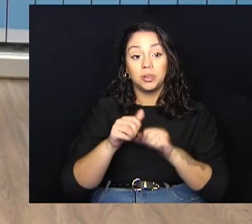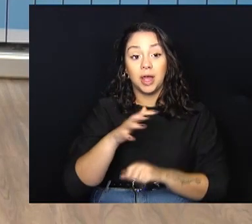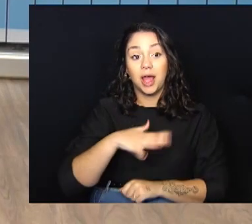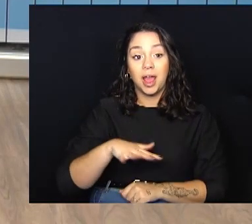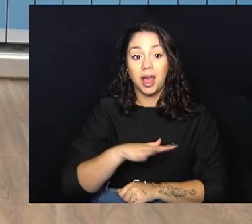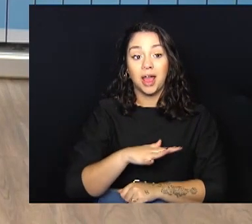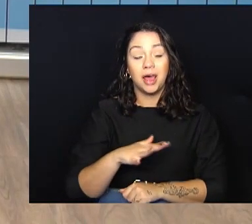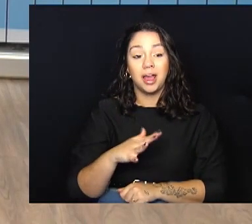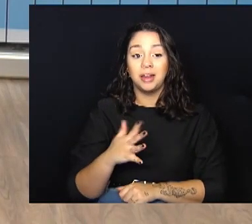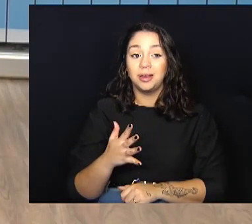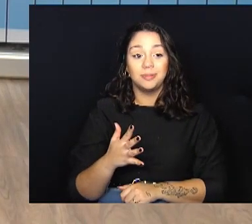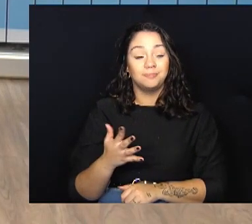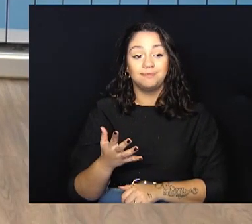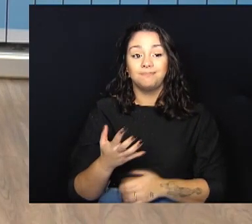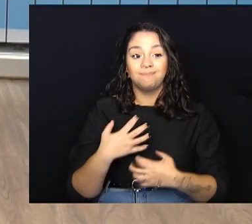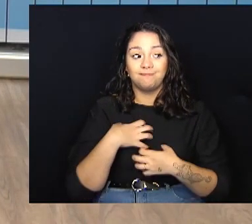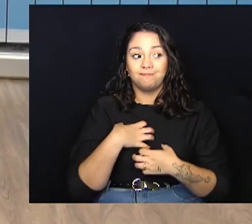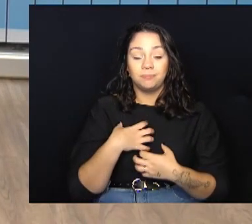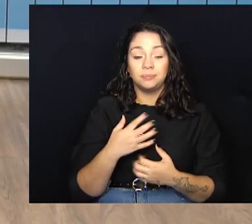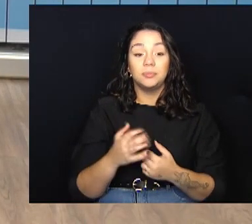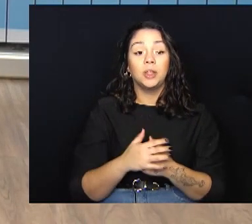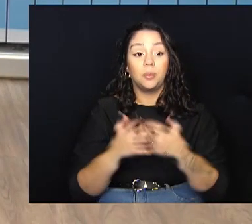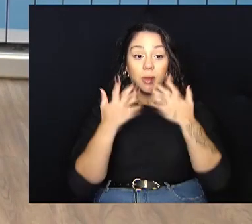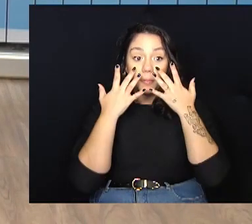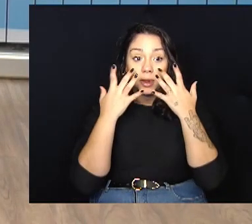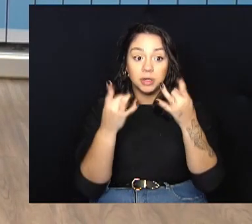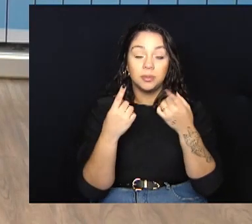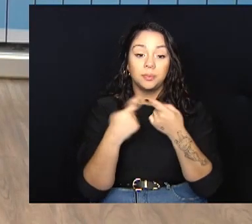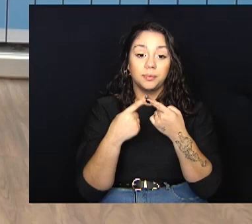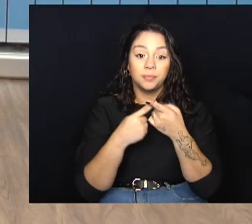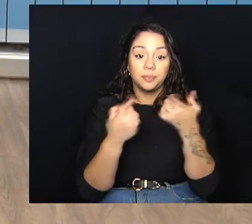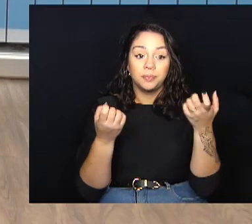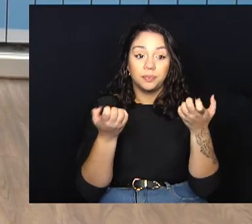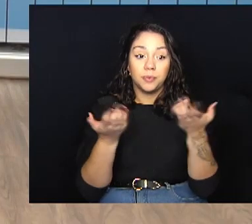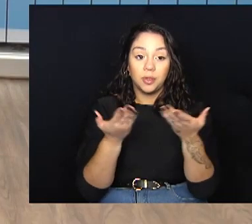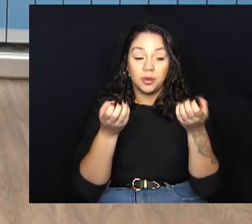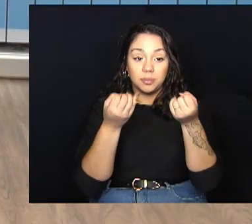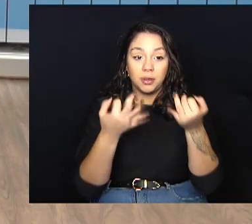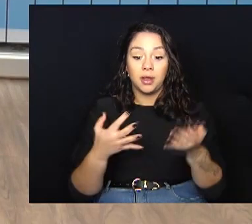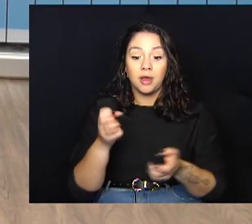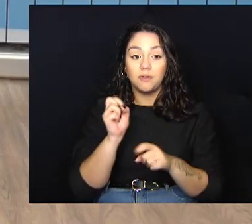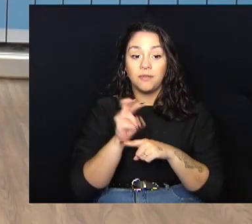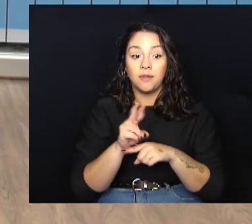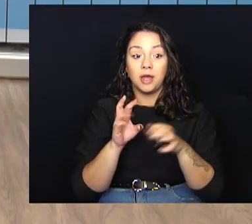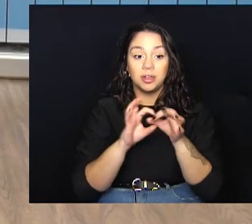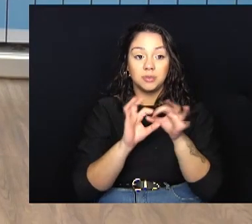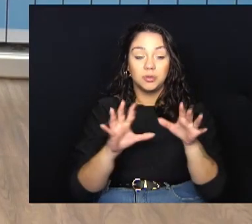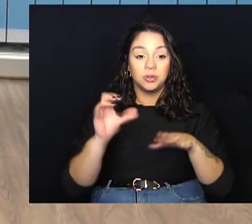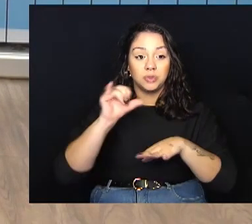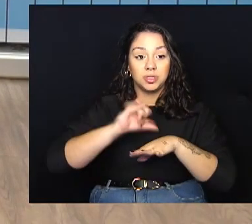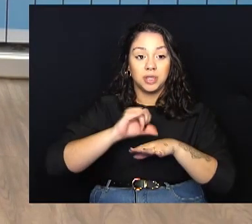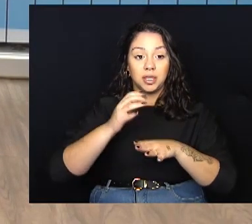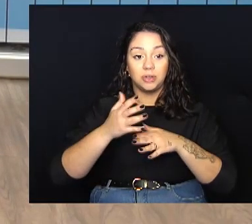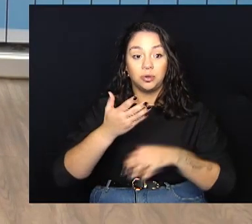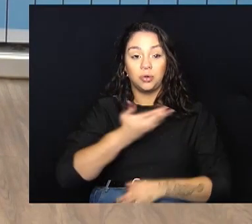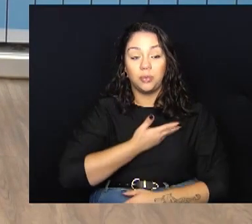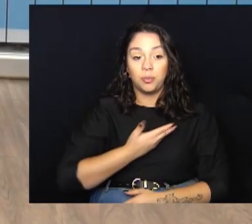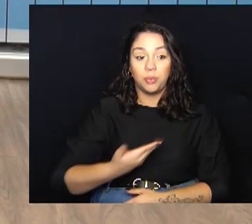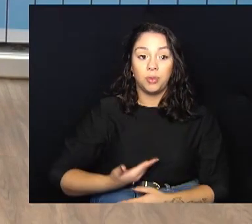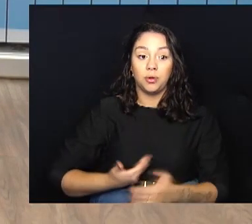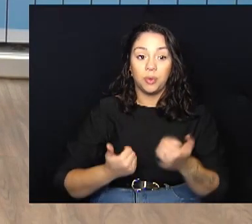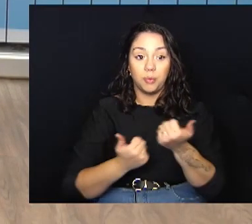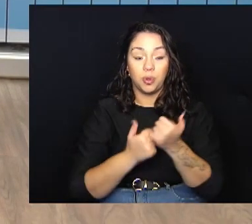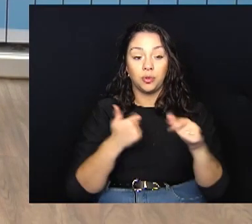insatisfeito então ó preste atenção porque eu vou falar agora das vagas disponíveis no Centro Público de Apoio ao Trabalhador de Campinas